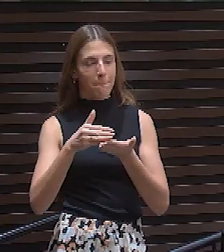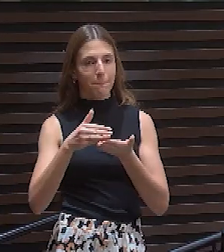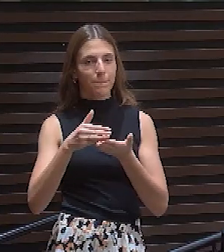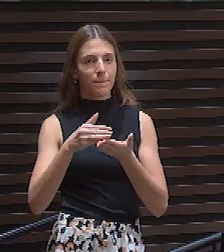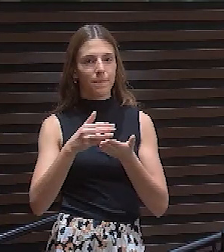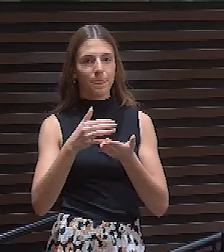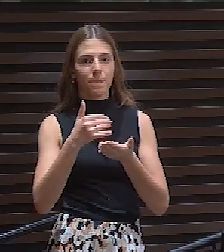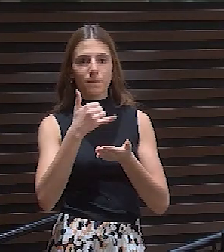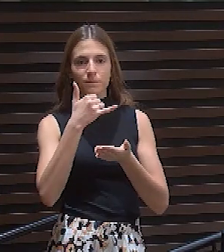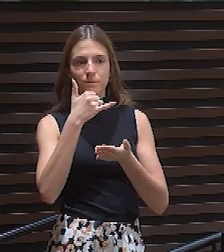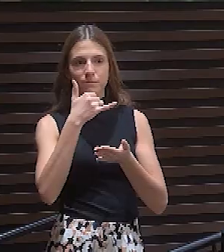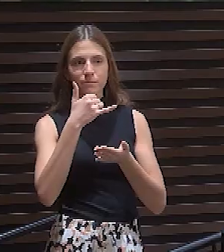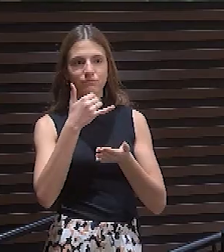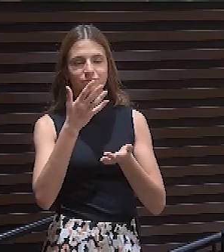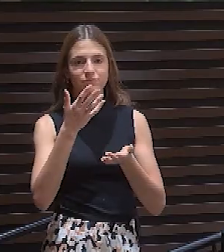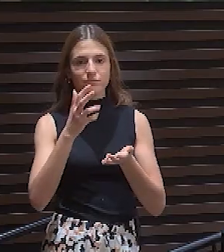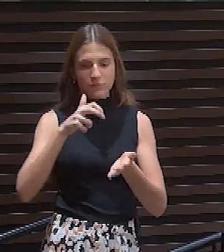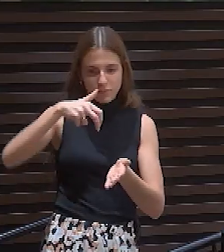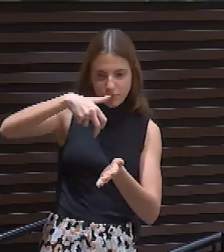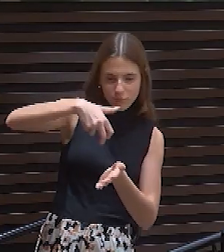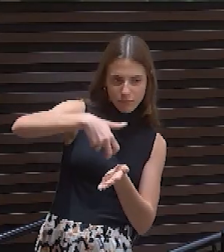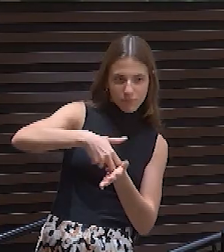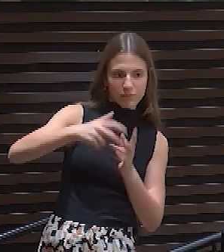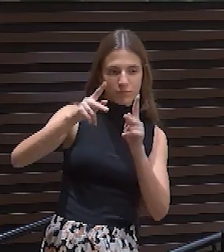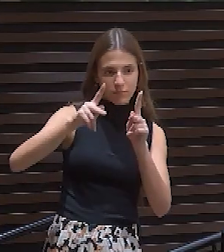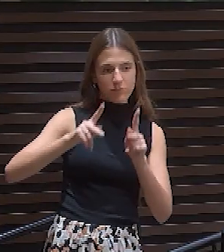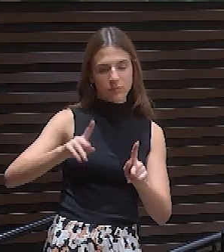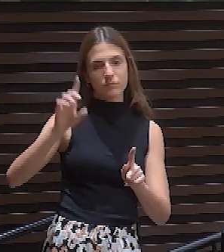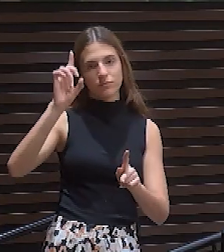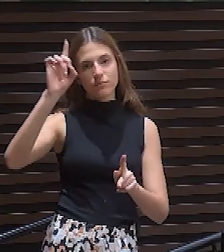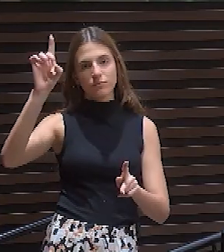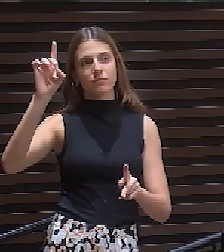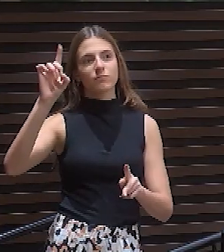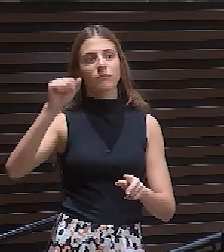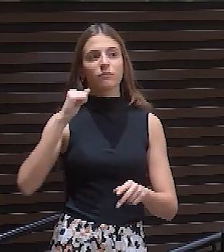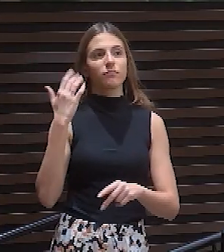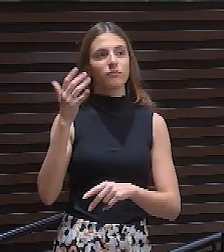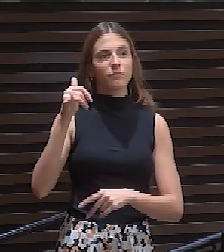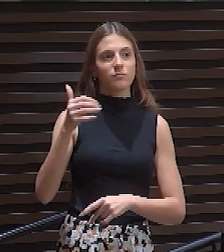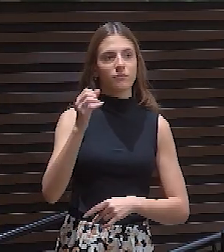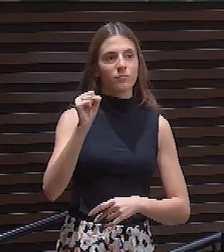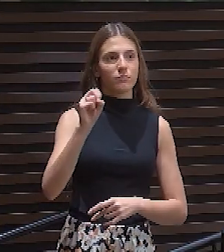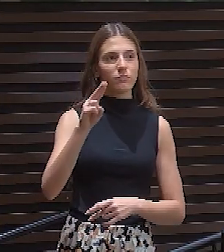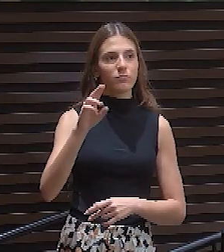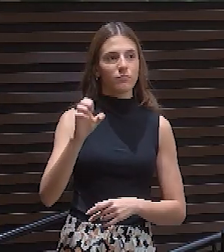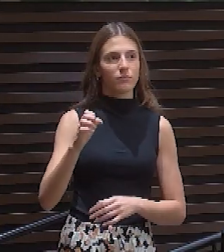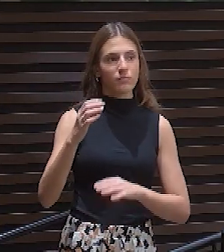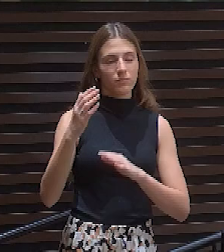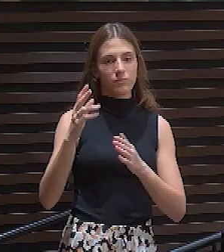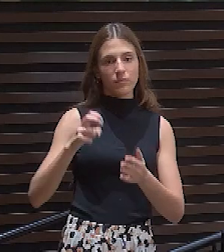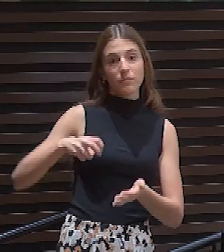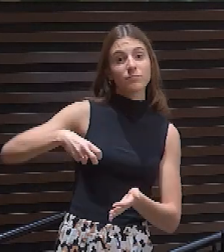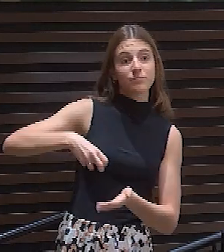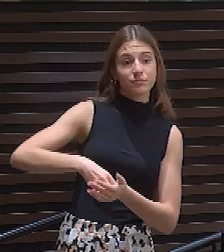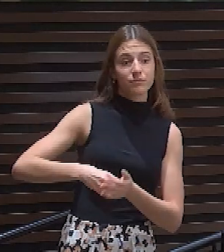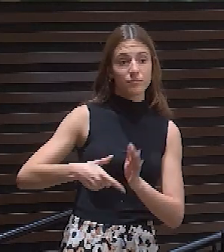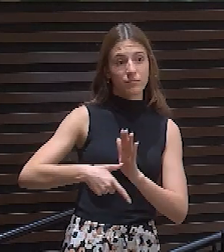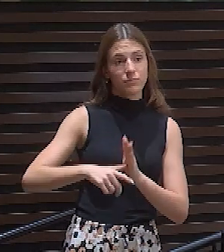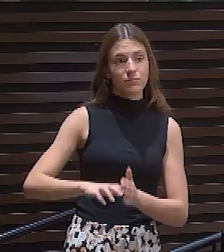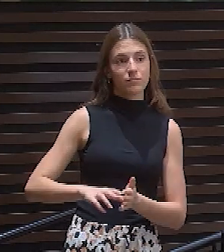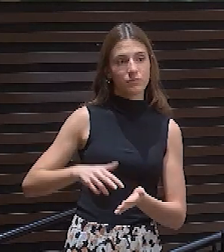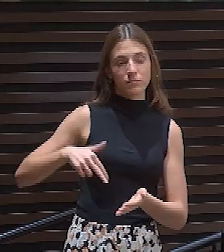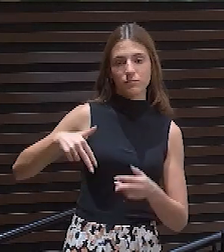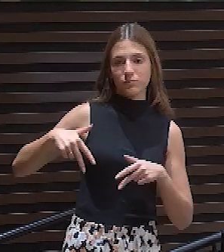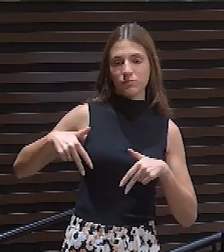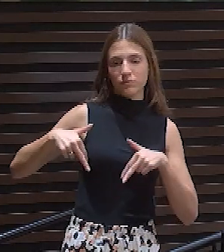presença santa. Josué se prostra. Antes de marchar sobre Jericó,